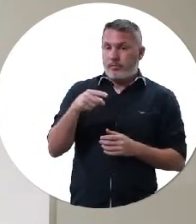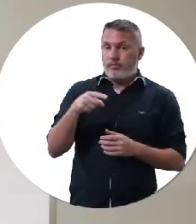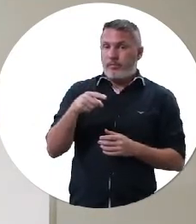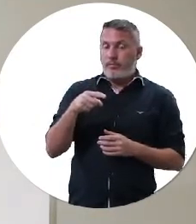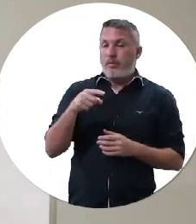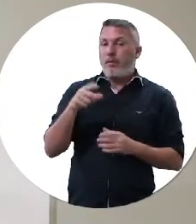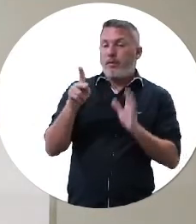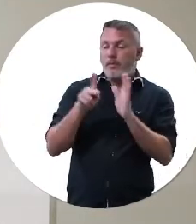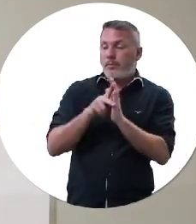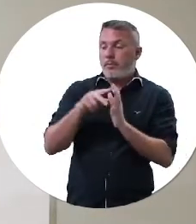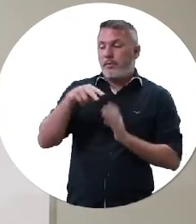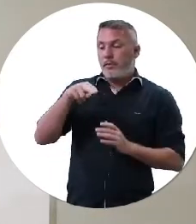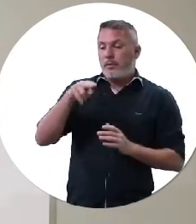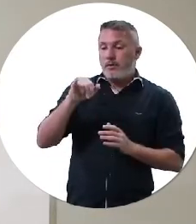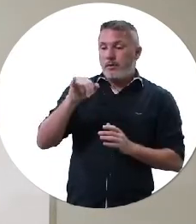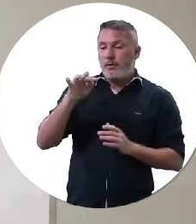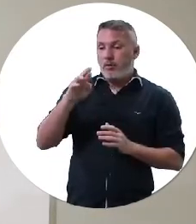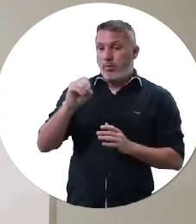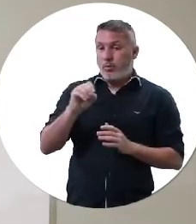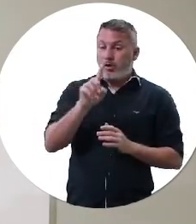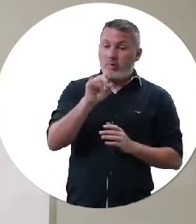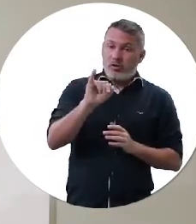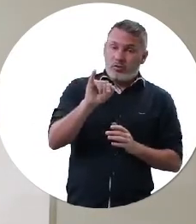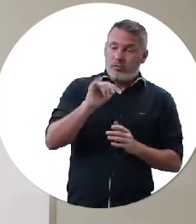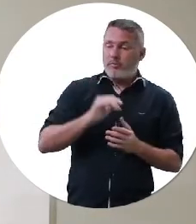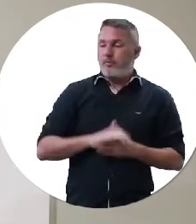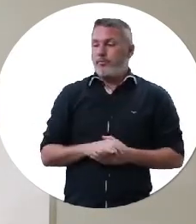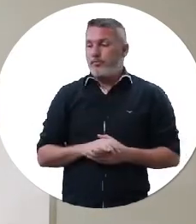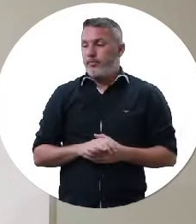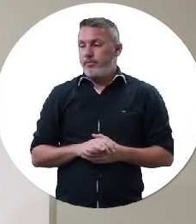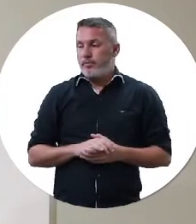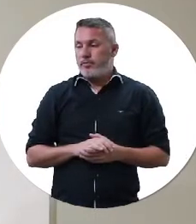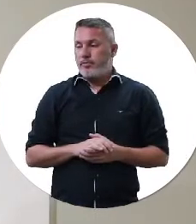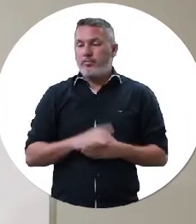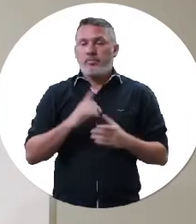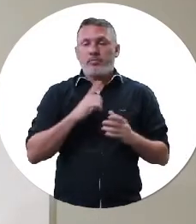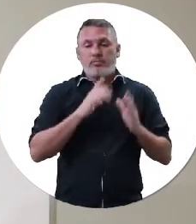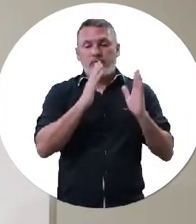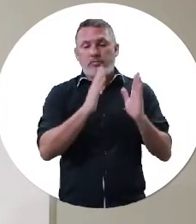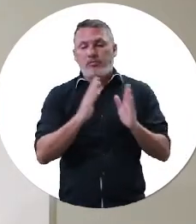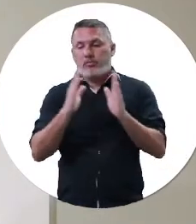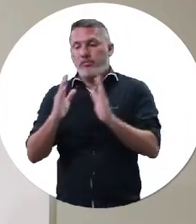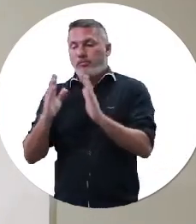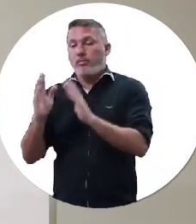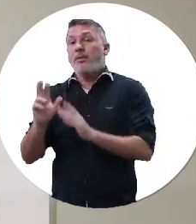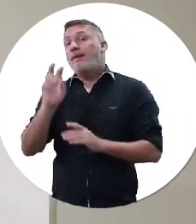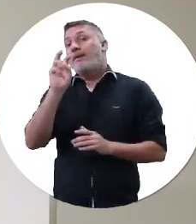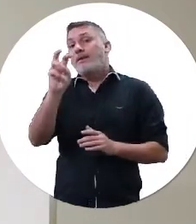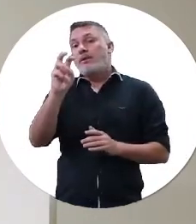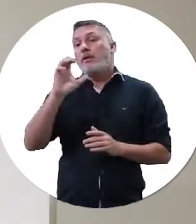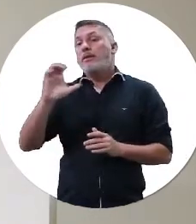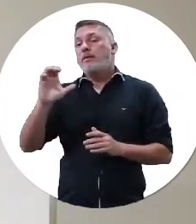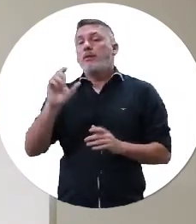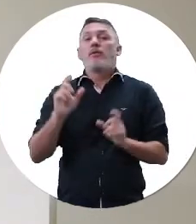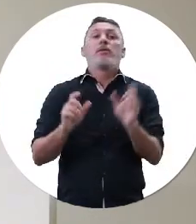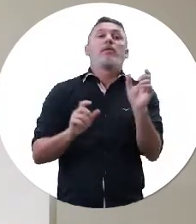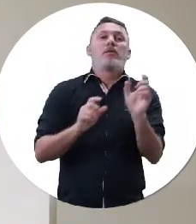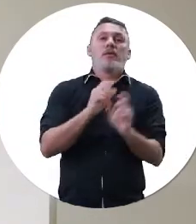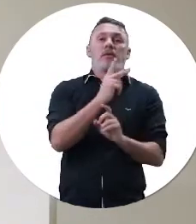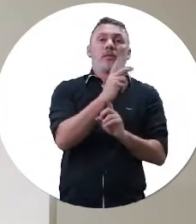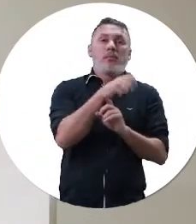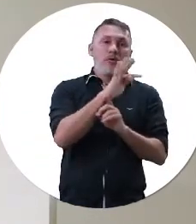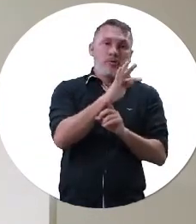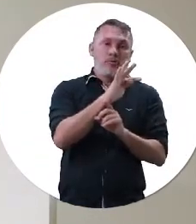5 carbonos, pente. Somente ligação simples, an. Terminação de hidrocarboneto,